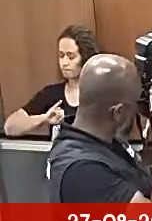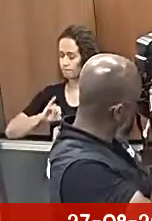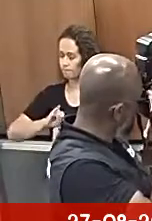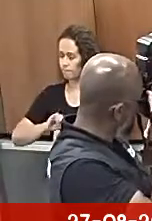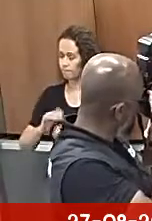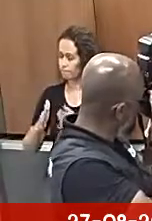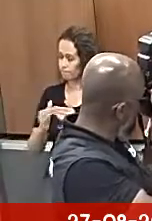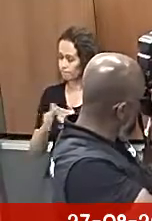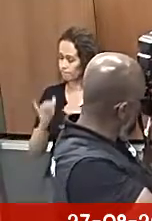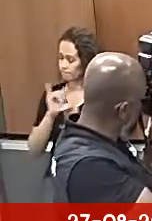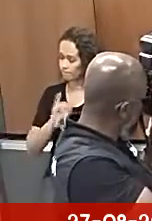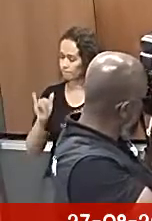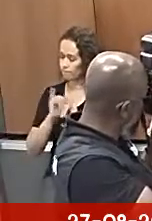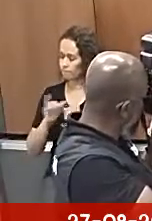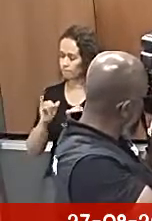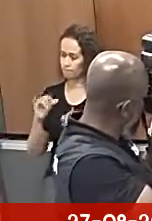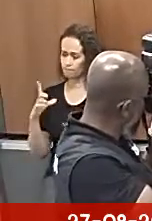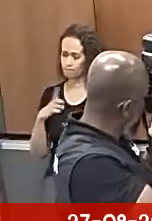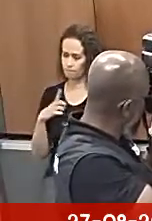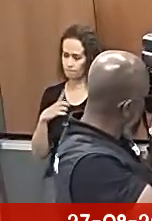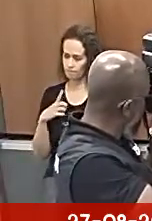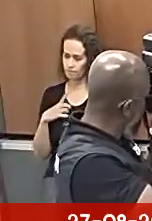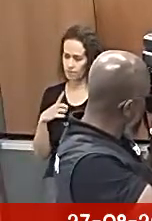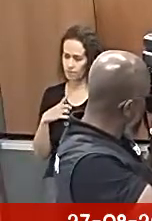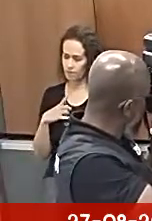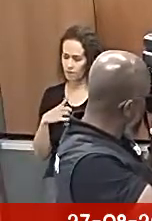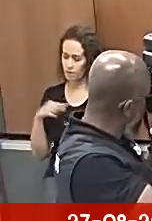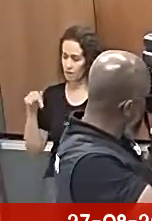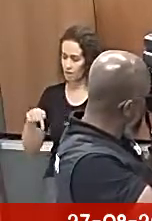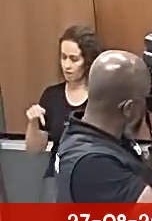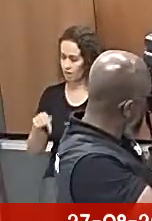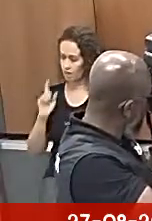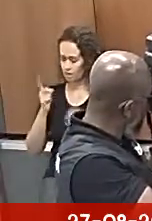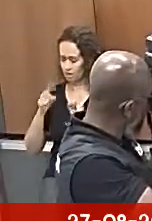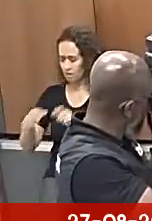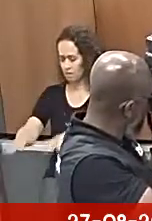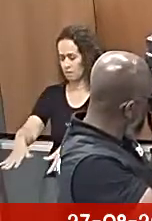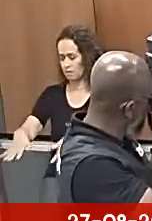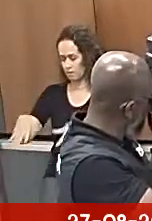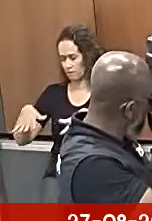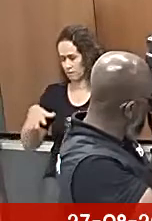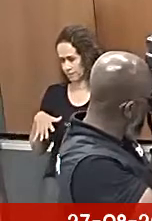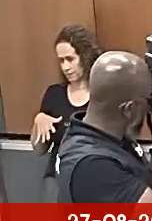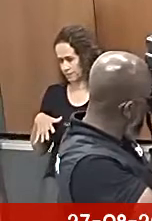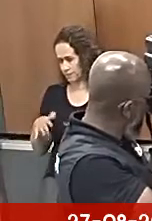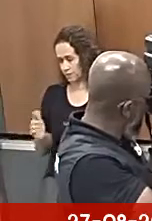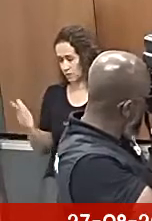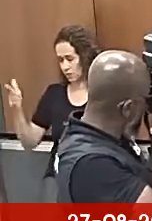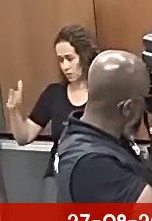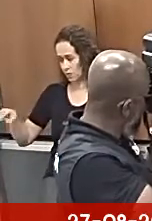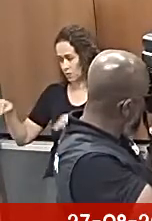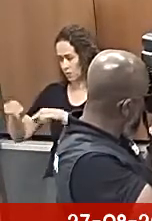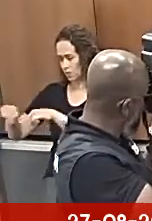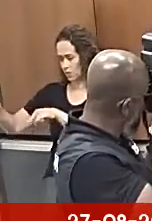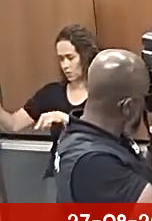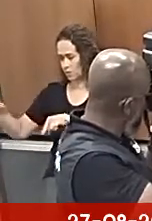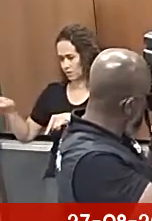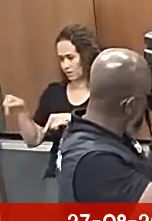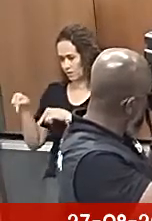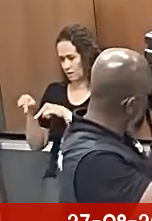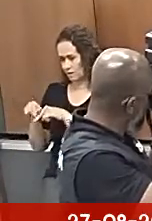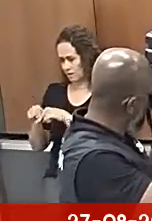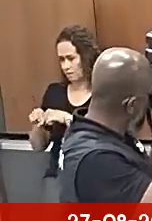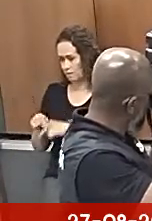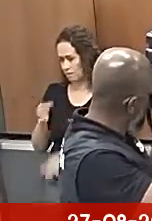presidente que vai haver uma extensão do que está acontecendo aqui no plenarinho ali no salão de café onde vai